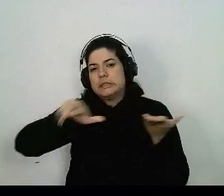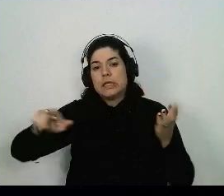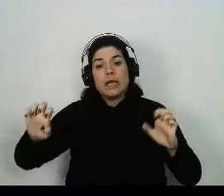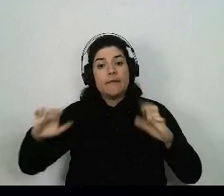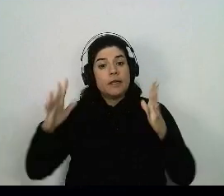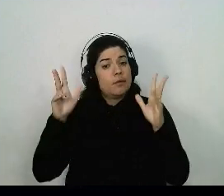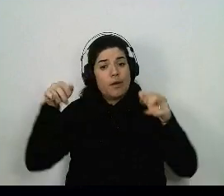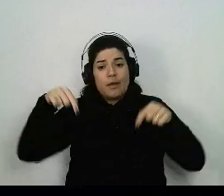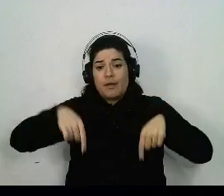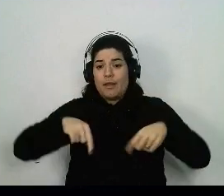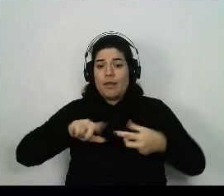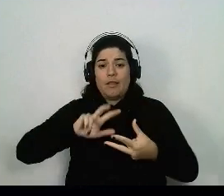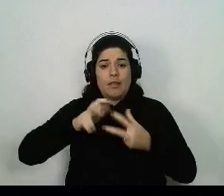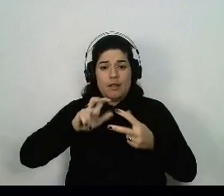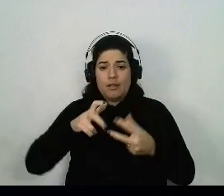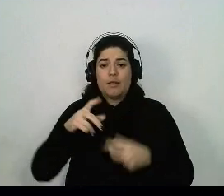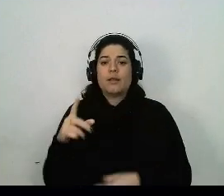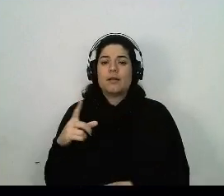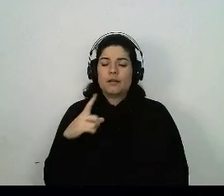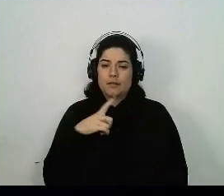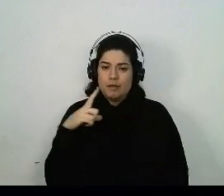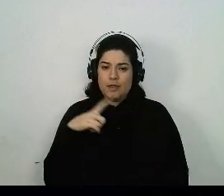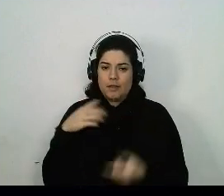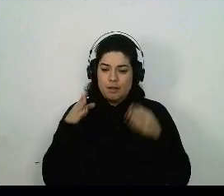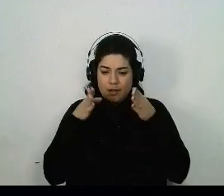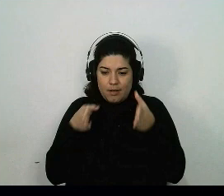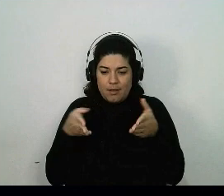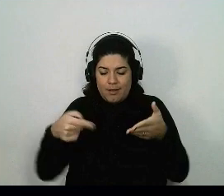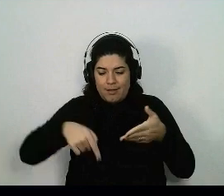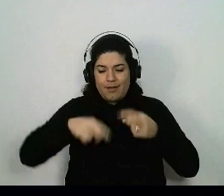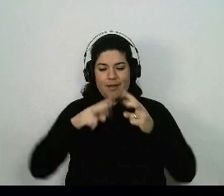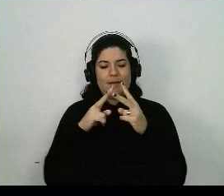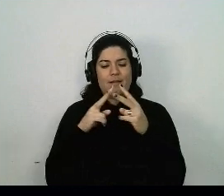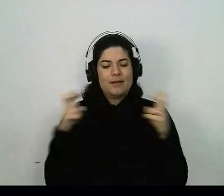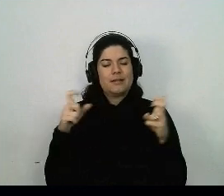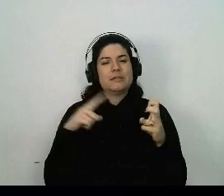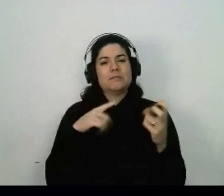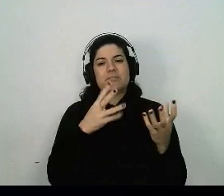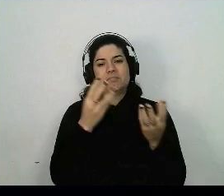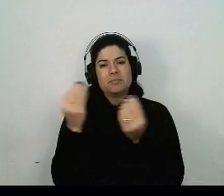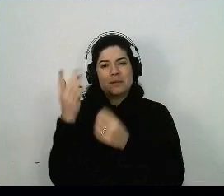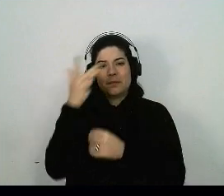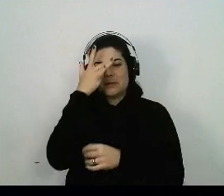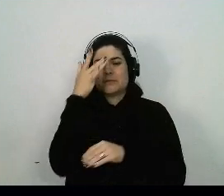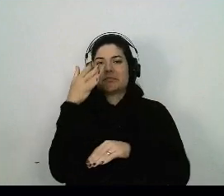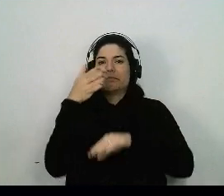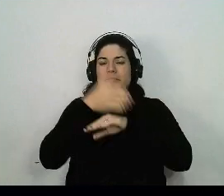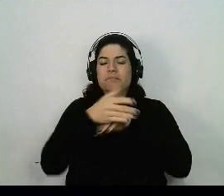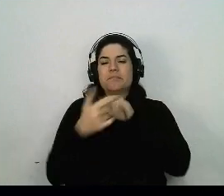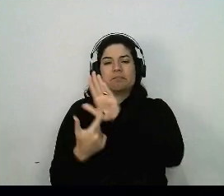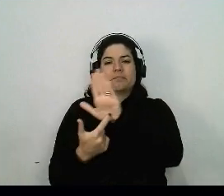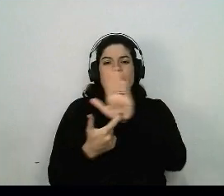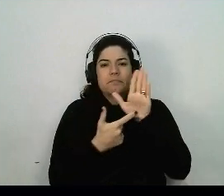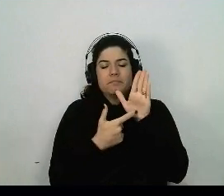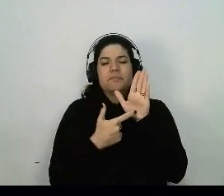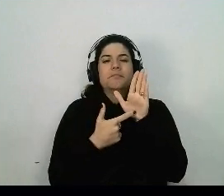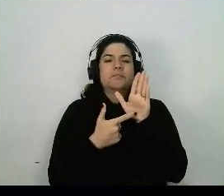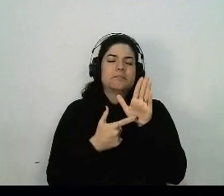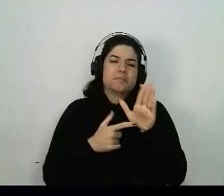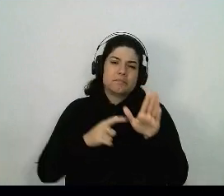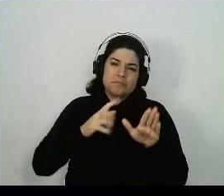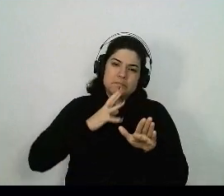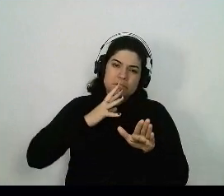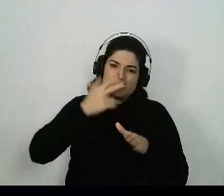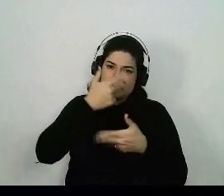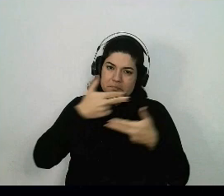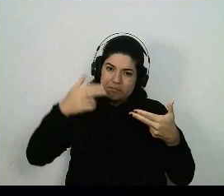a gente tem, aqui nesse específico de Floripa, muita gente do time participando com apresentações, compartilhando conhecimento, então